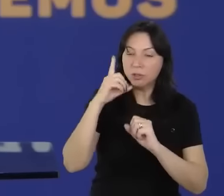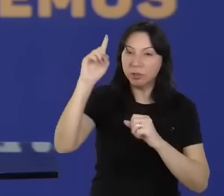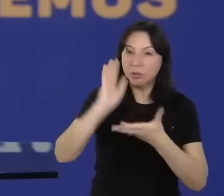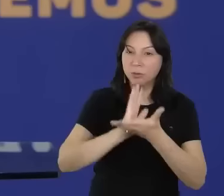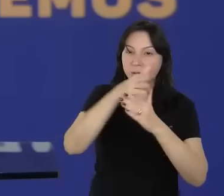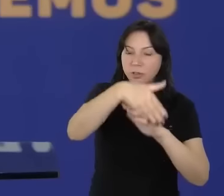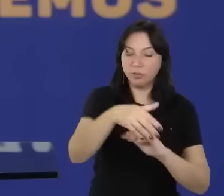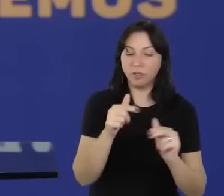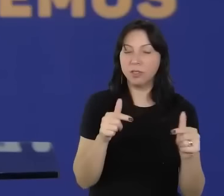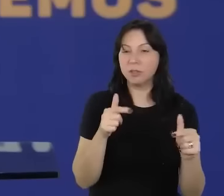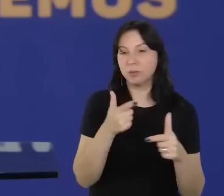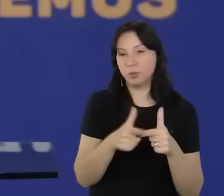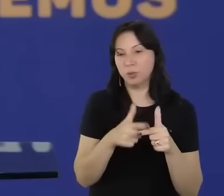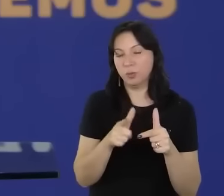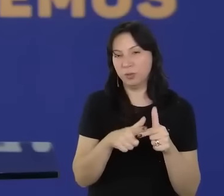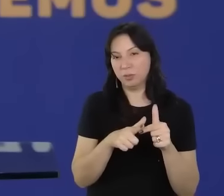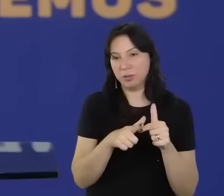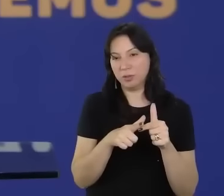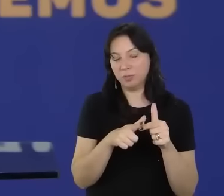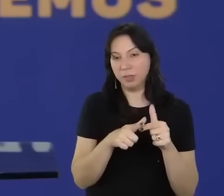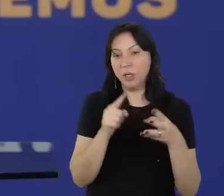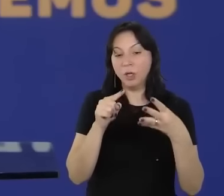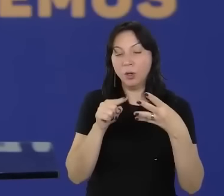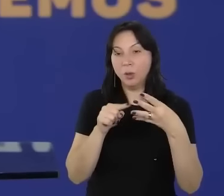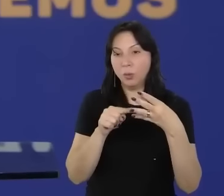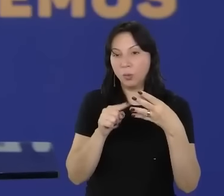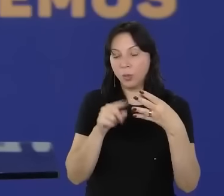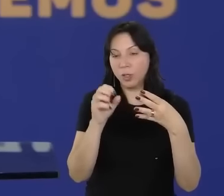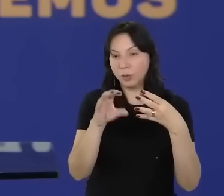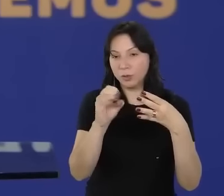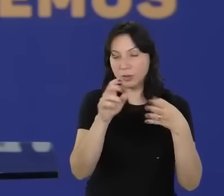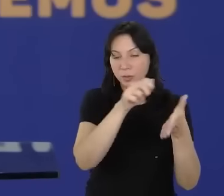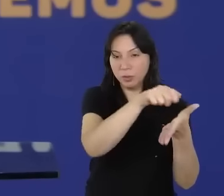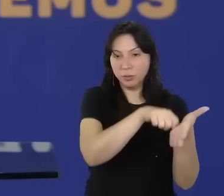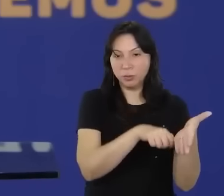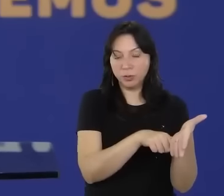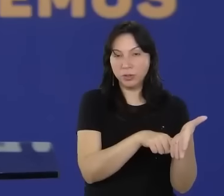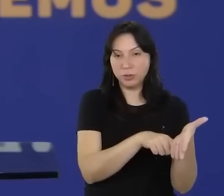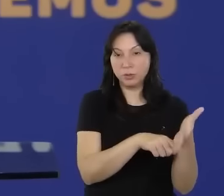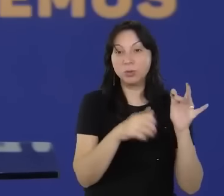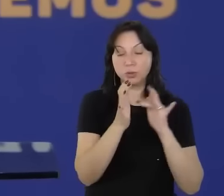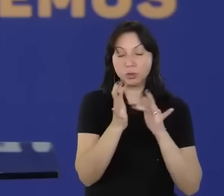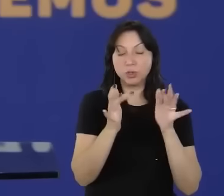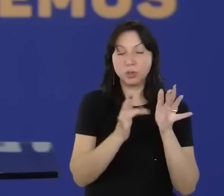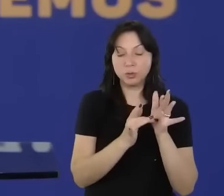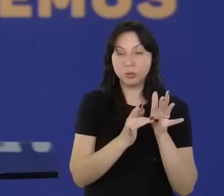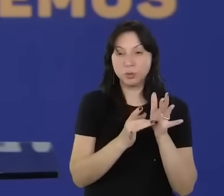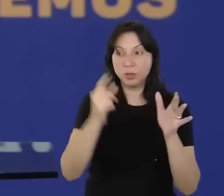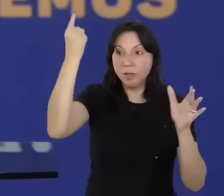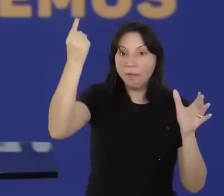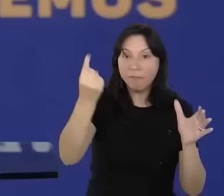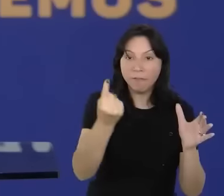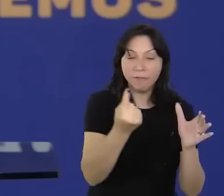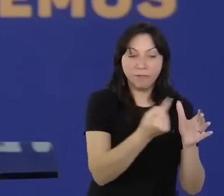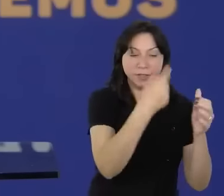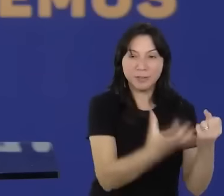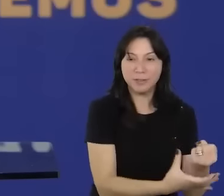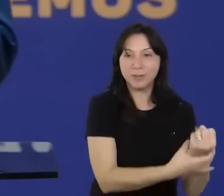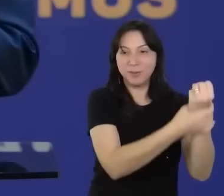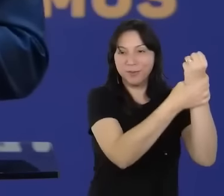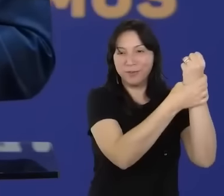aguda quarta lição do texto Quando Jesus vem em nosso socorro